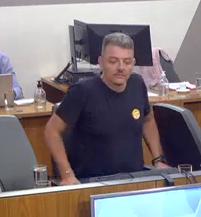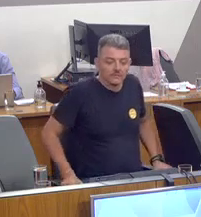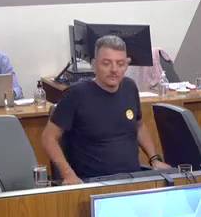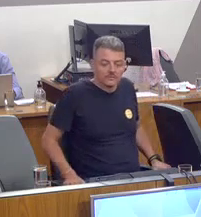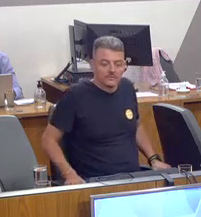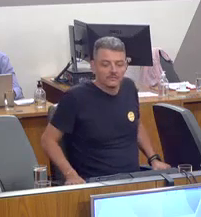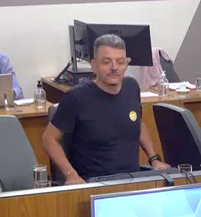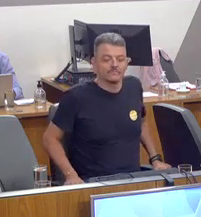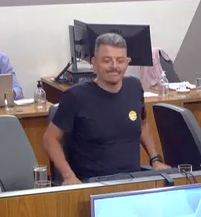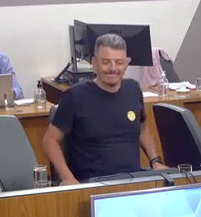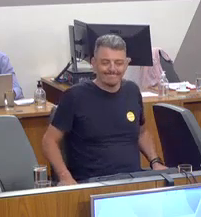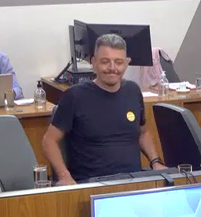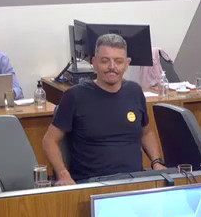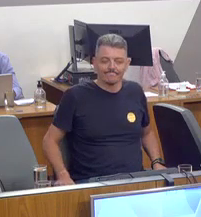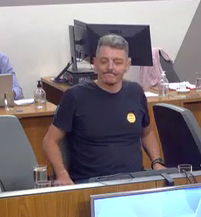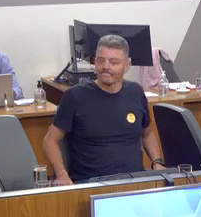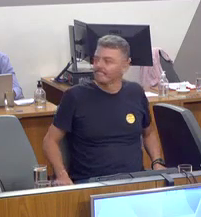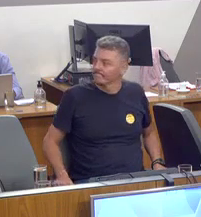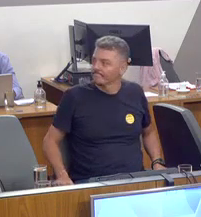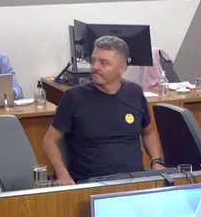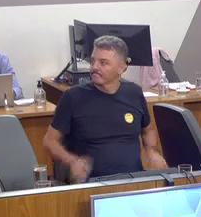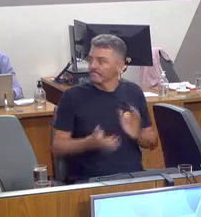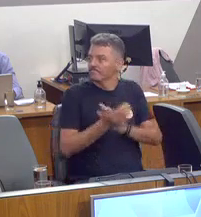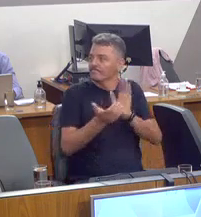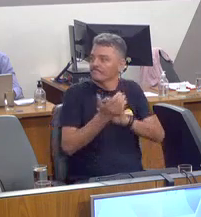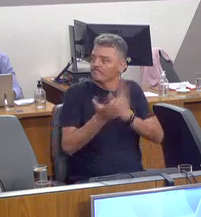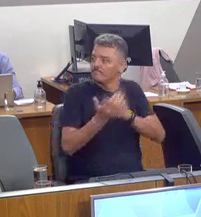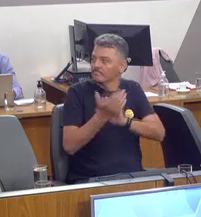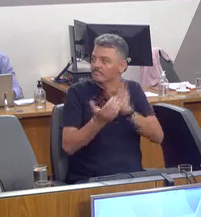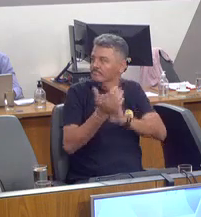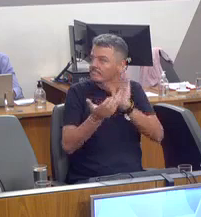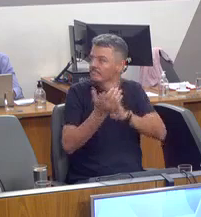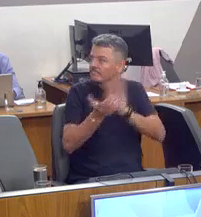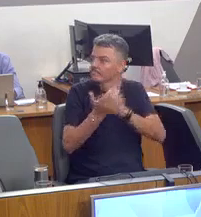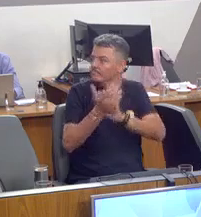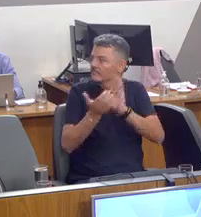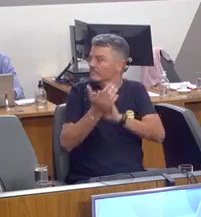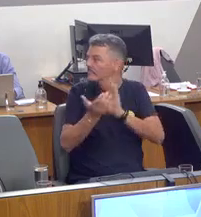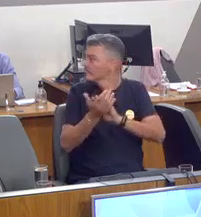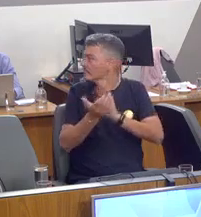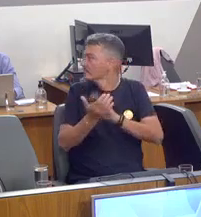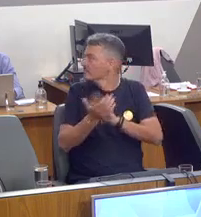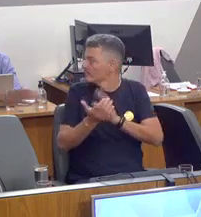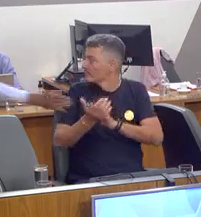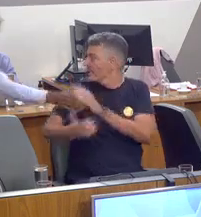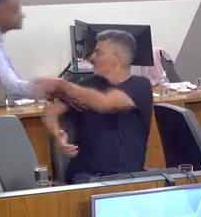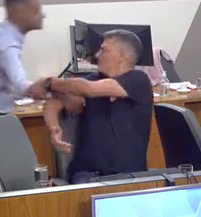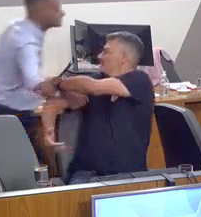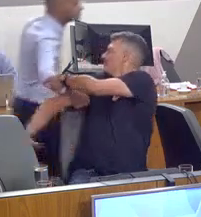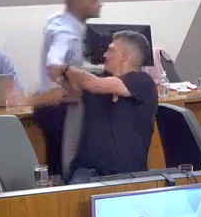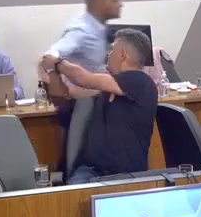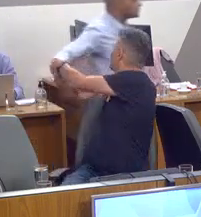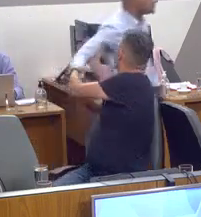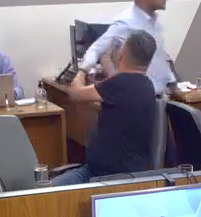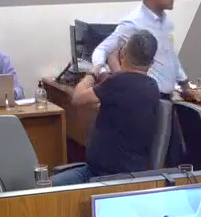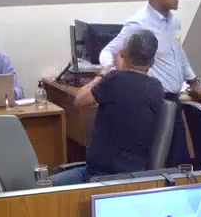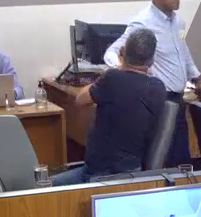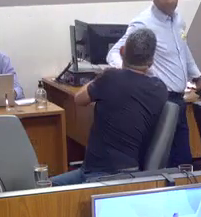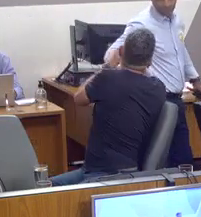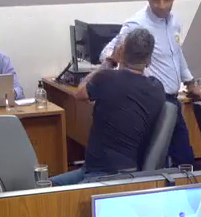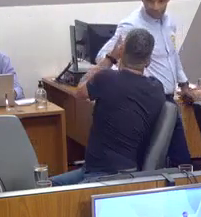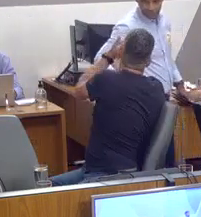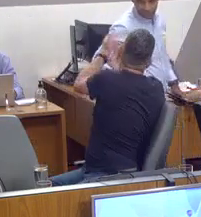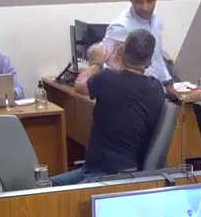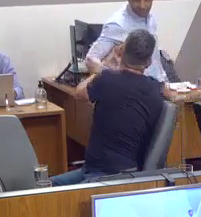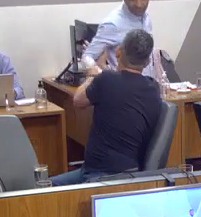Assembleia possa pelo menos avaliar para quem indicar mas o senhor já nos adianta aí agora quem vai interagir com a sua palavra rapidinho aqui é o Dr Bruno